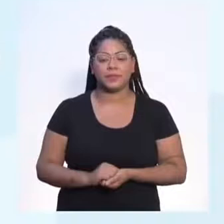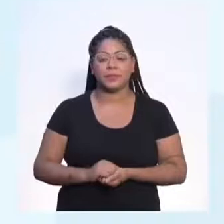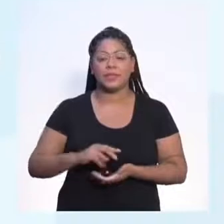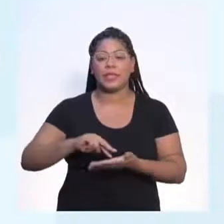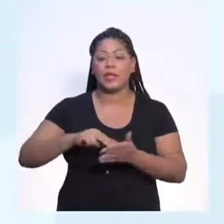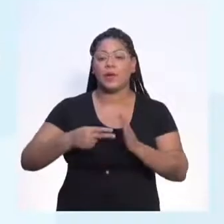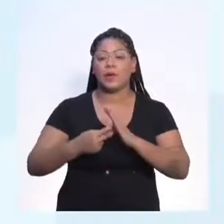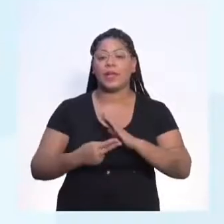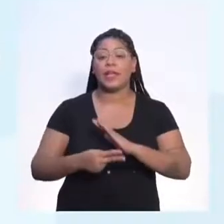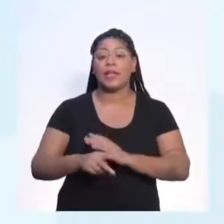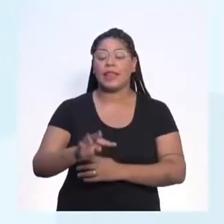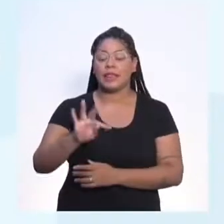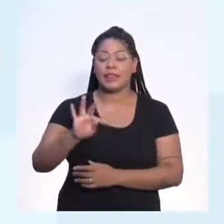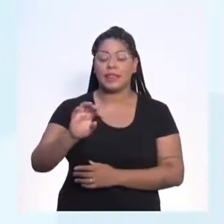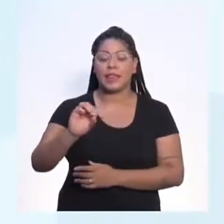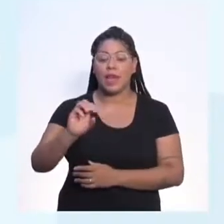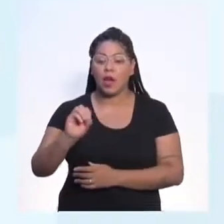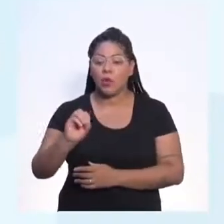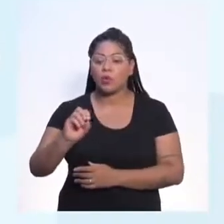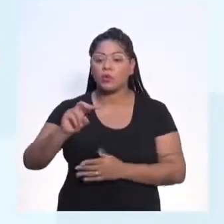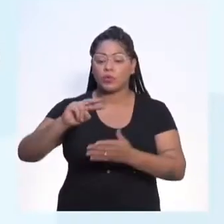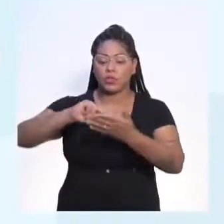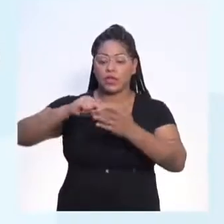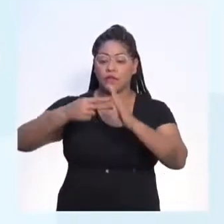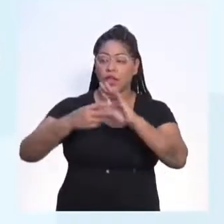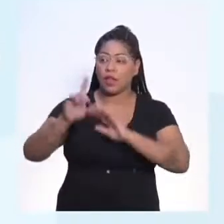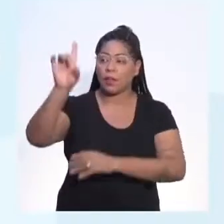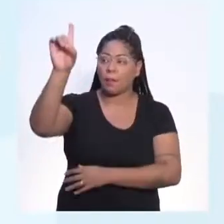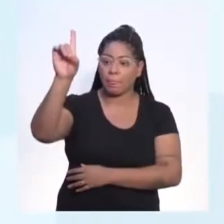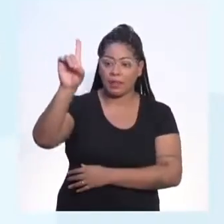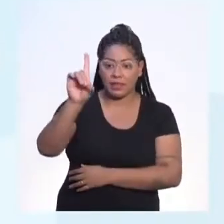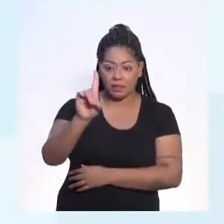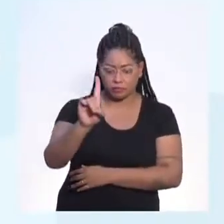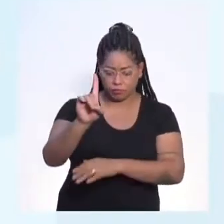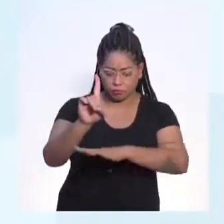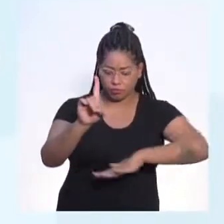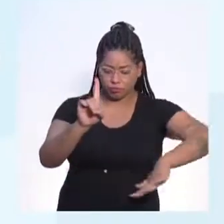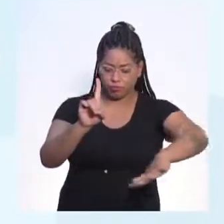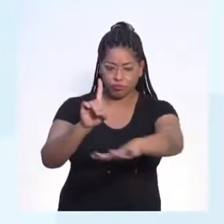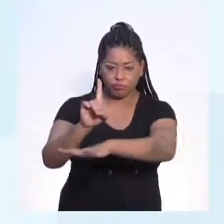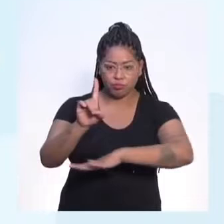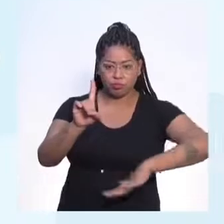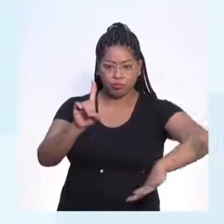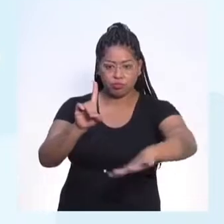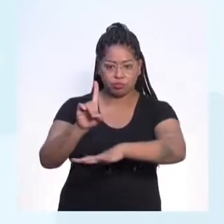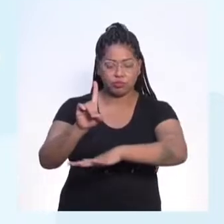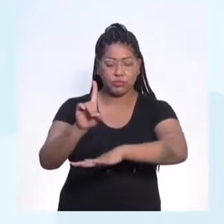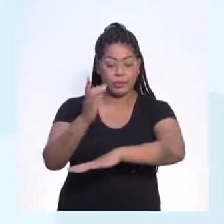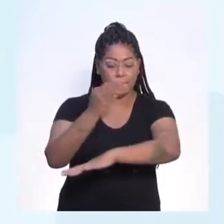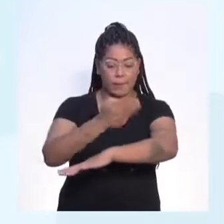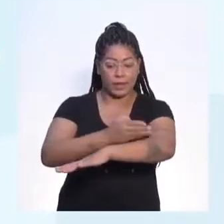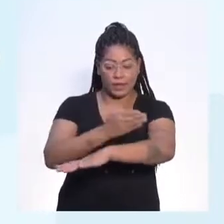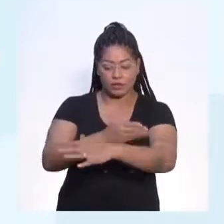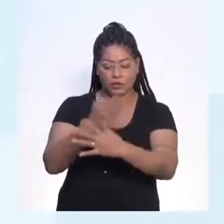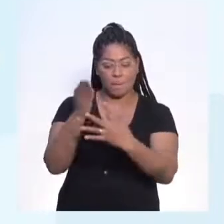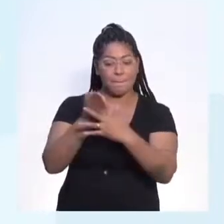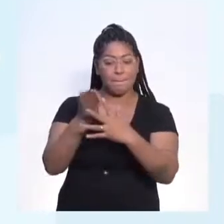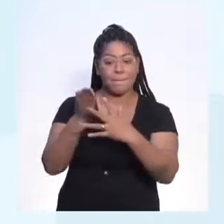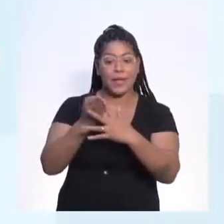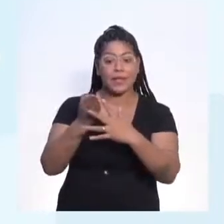Teo, Deus, no centro de todas as coisas. Então, na Idade Média, vigorava-se o